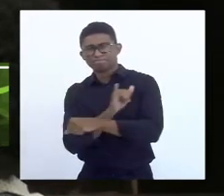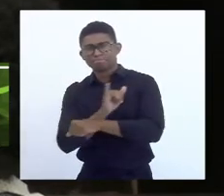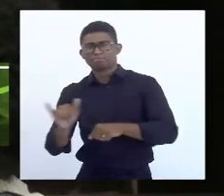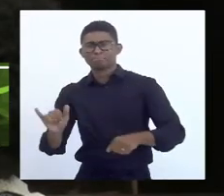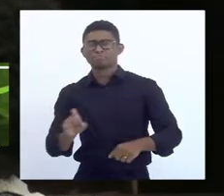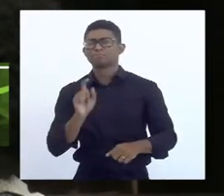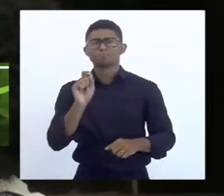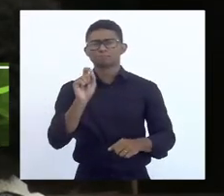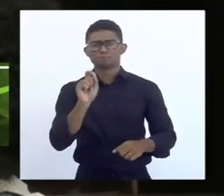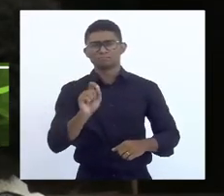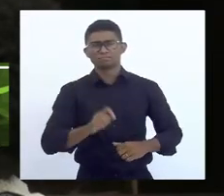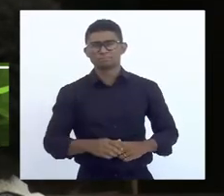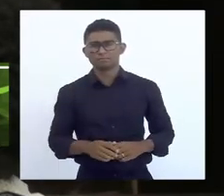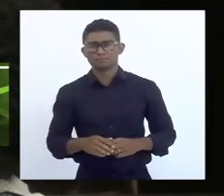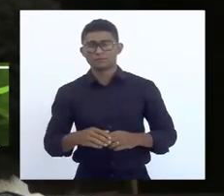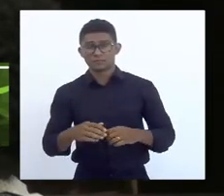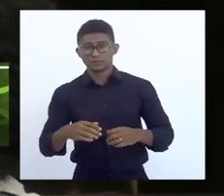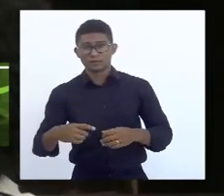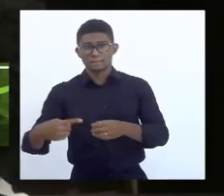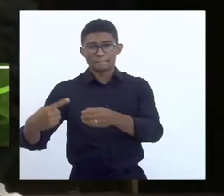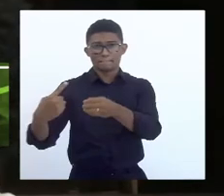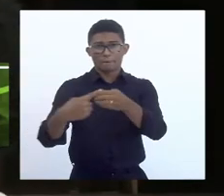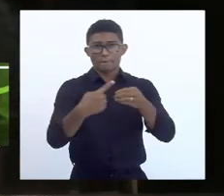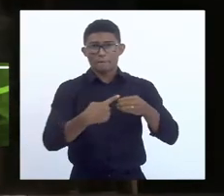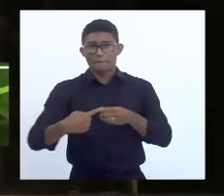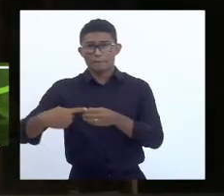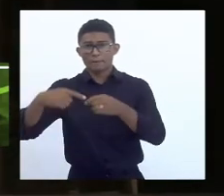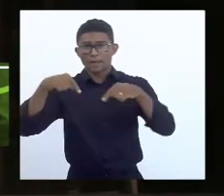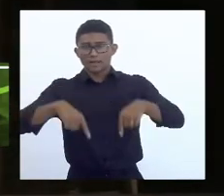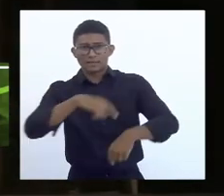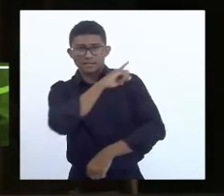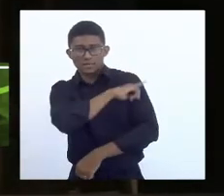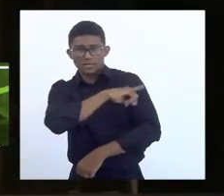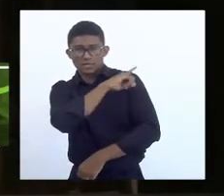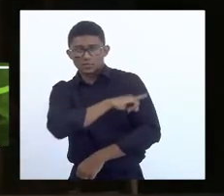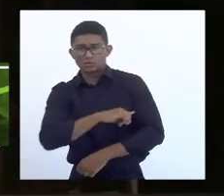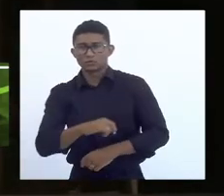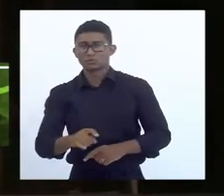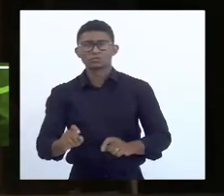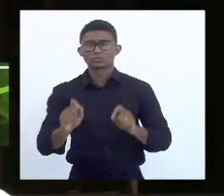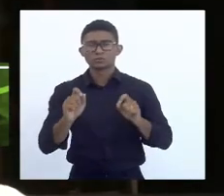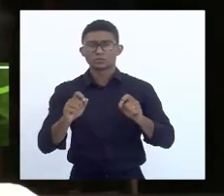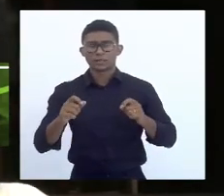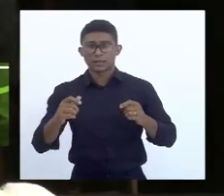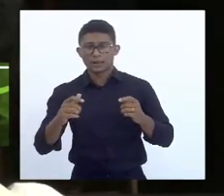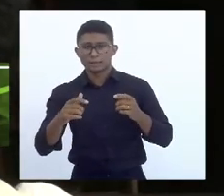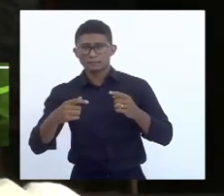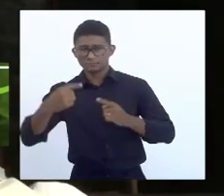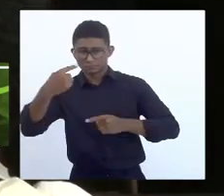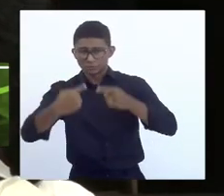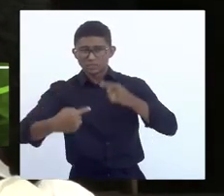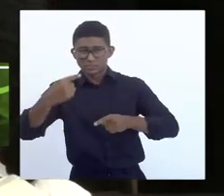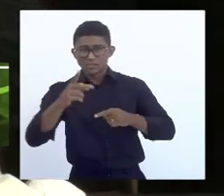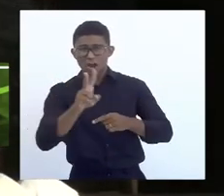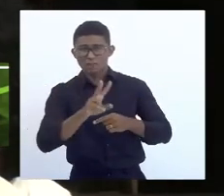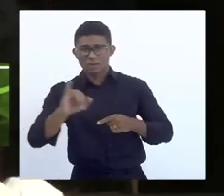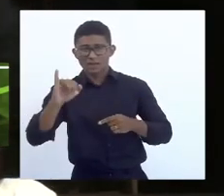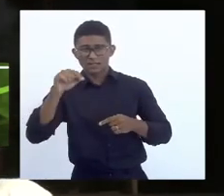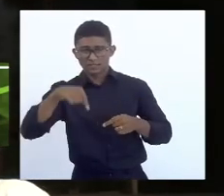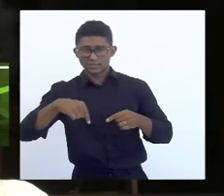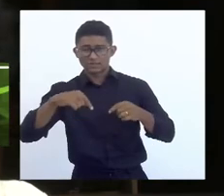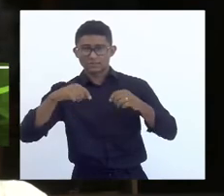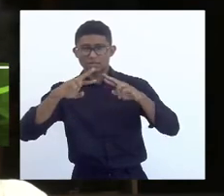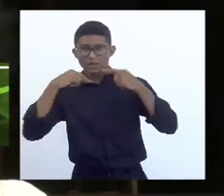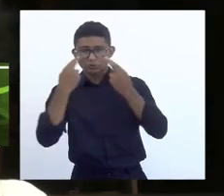nos territórios dos municípios de dentro do Estado do Rio de Janeiro as políticas que vão ser aprovadas nessa comissão